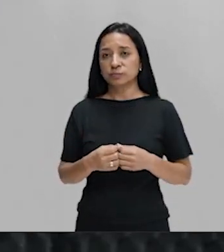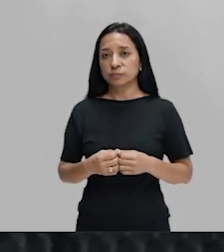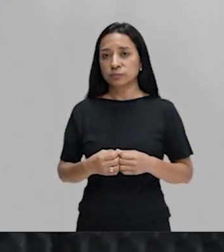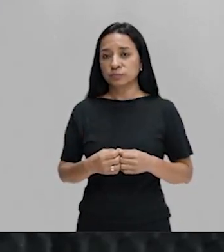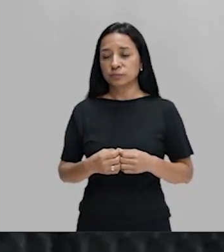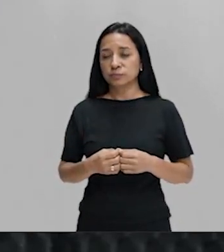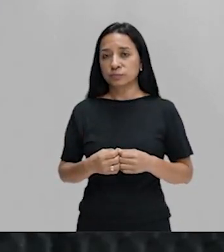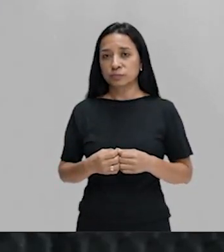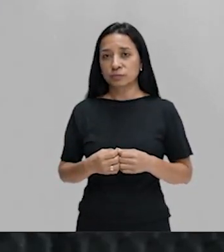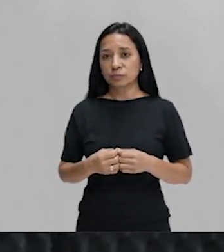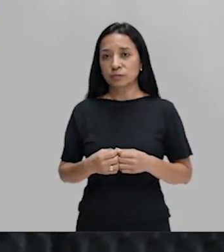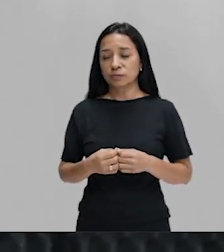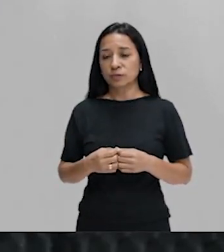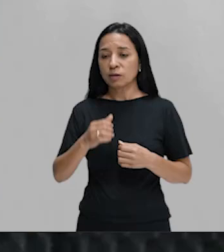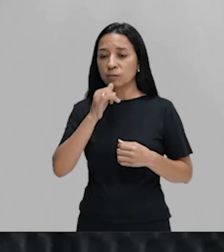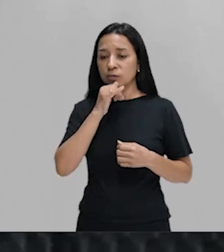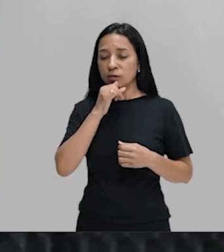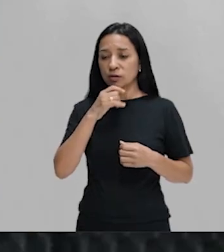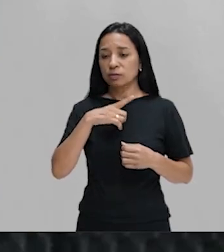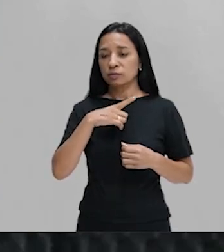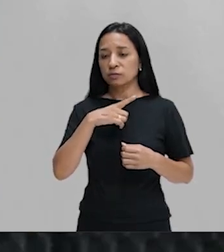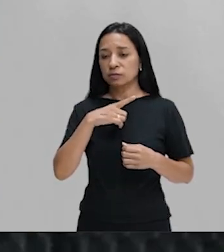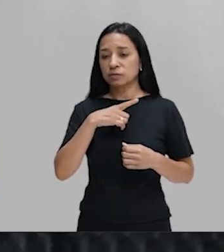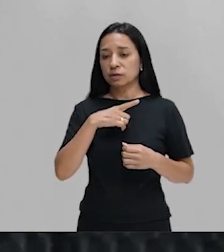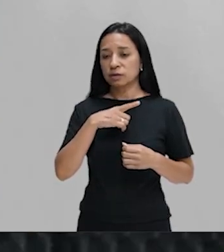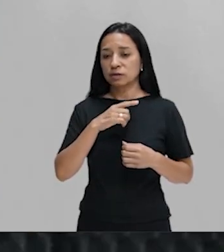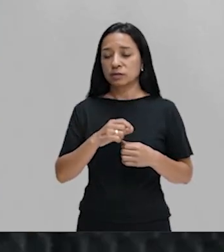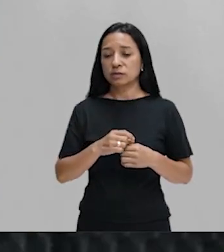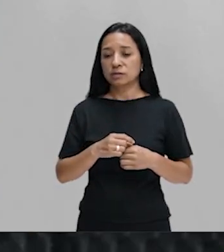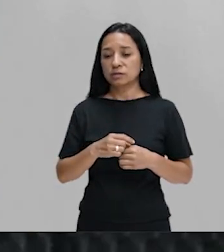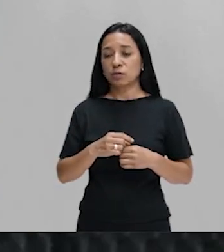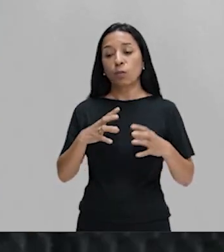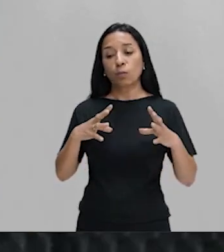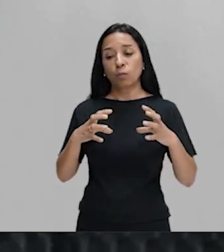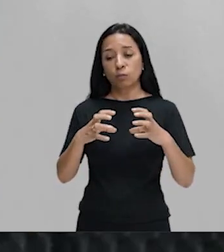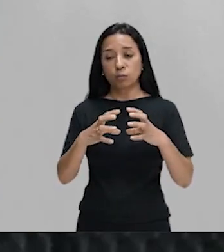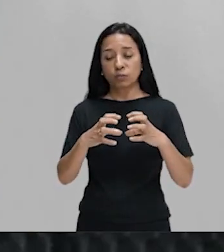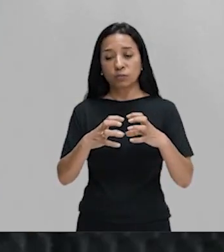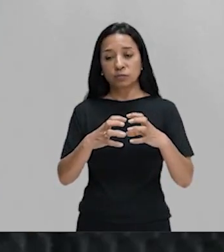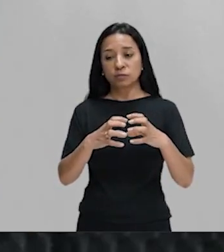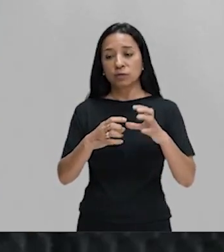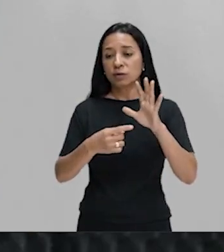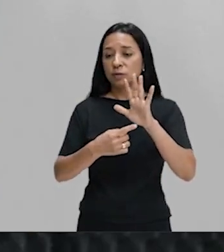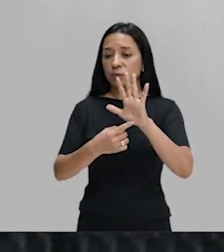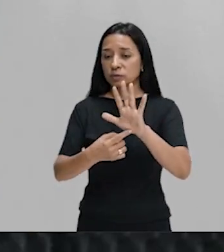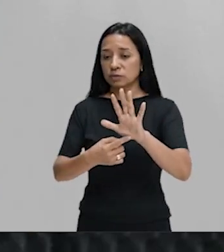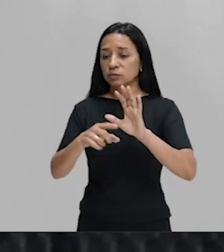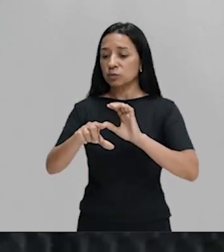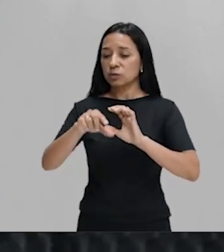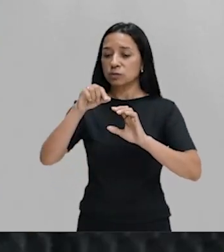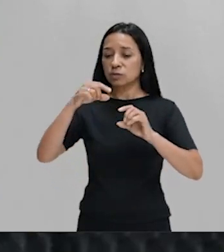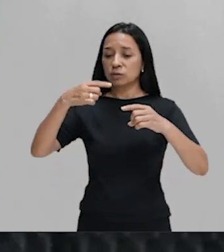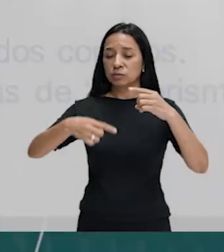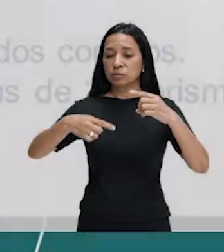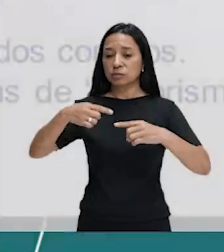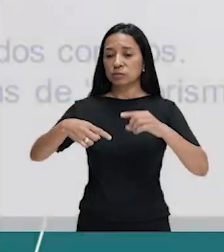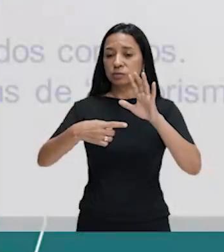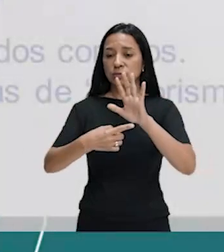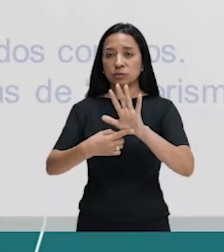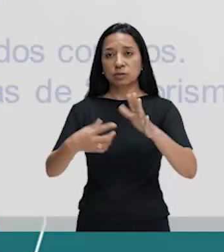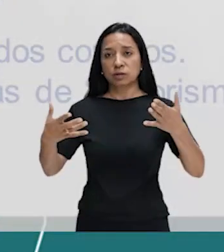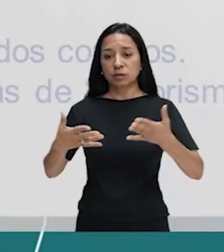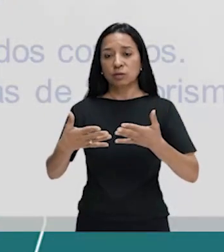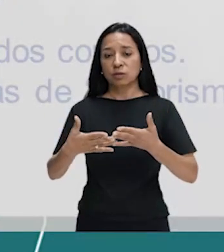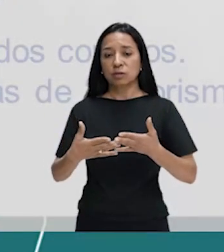conflitos. E aí, por exemplo, nós temos um desses conflitos que nós elencamos, que nós escolhemos para discutir aqui, é a Guerra do